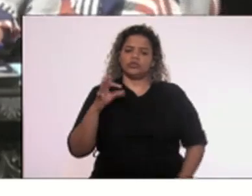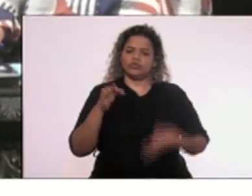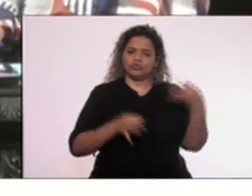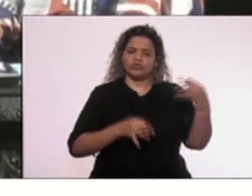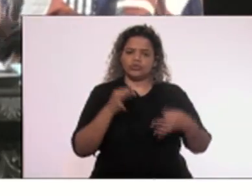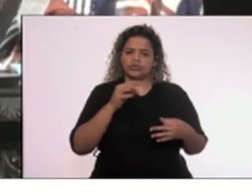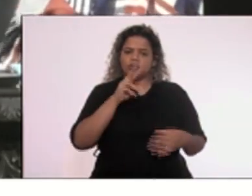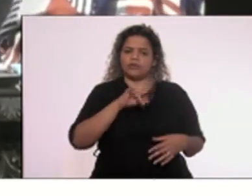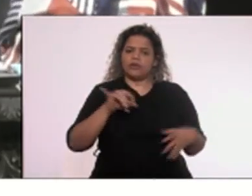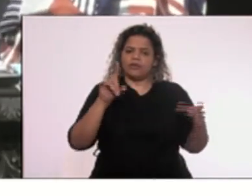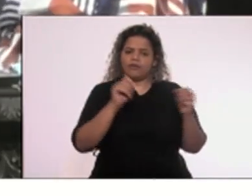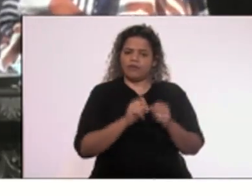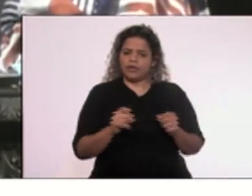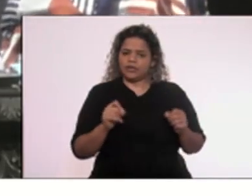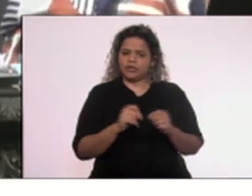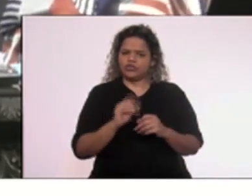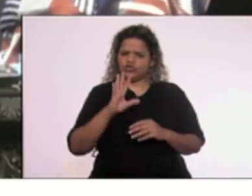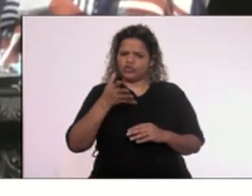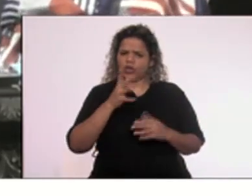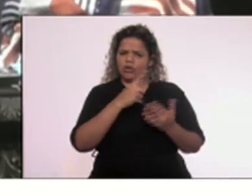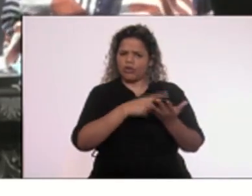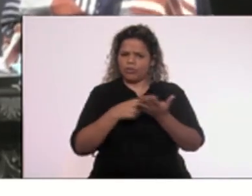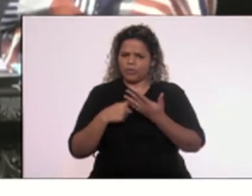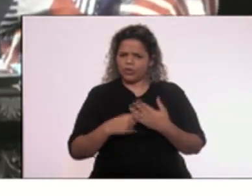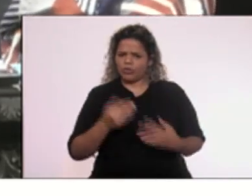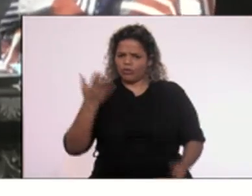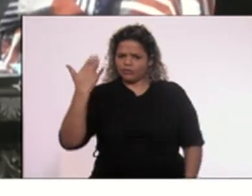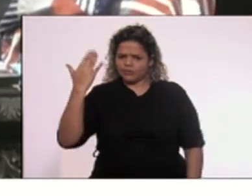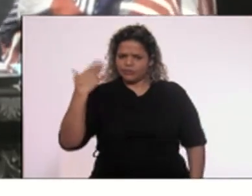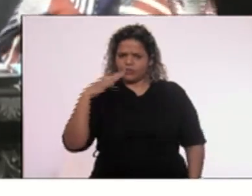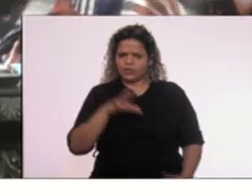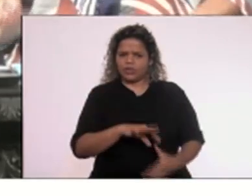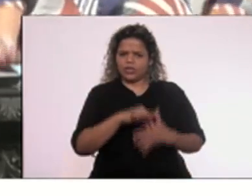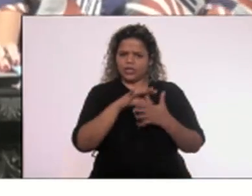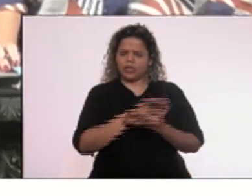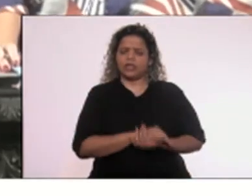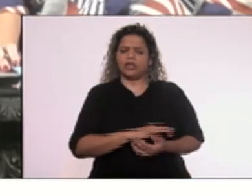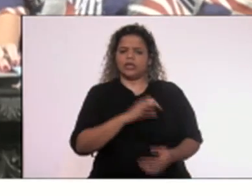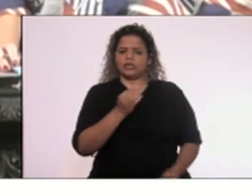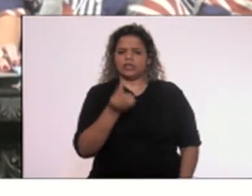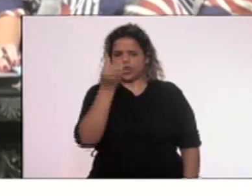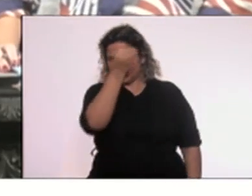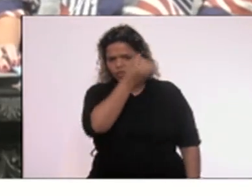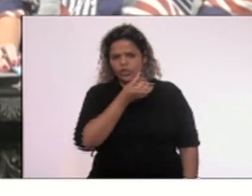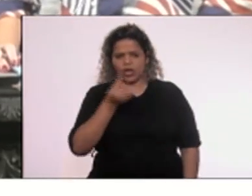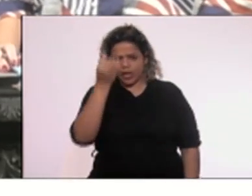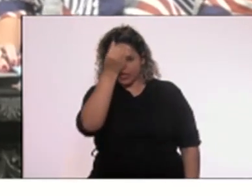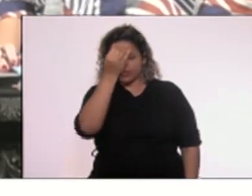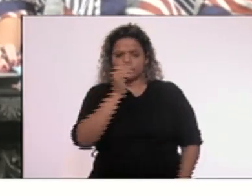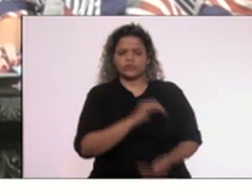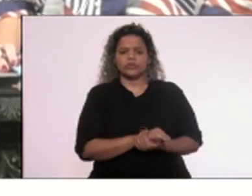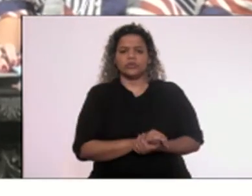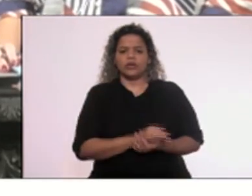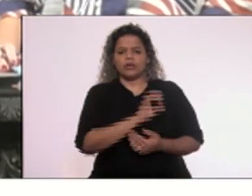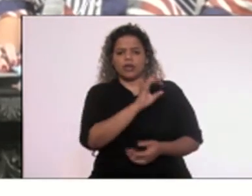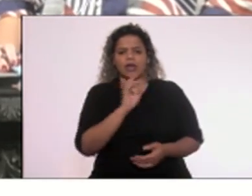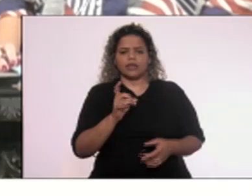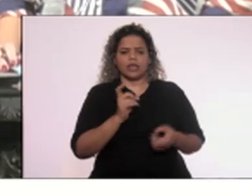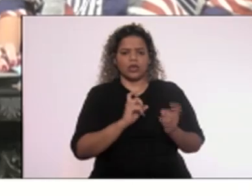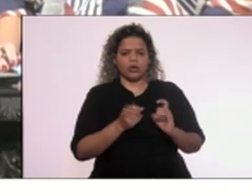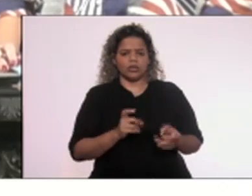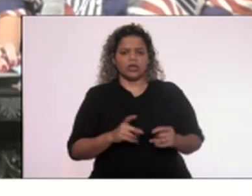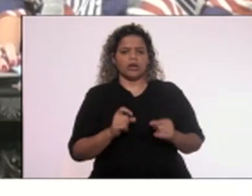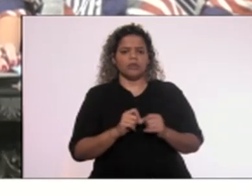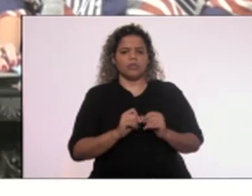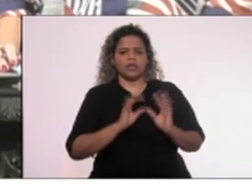fazer aquela que a gente foi combinado lá na Colégio de Líderes, 6 horas por cada reunião, para que a